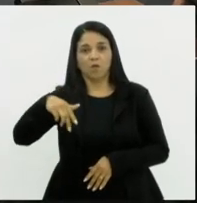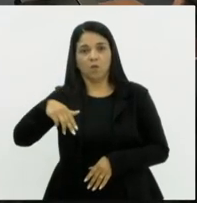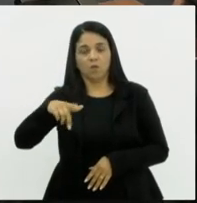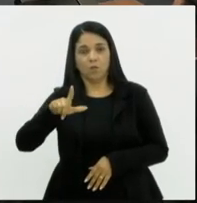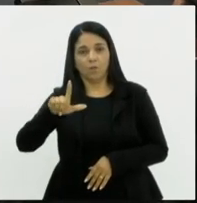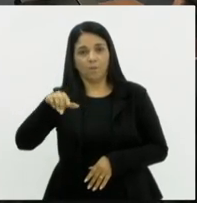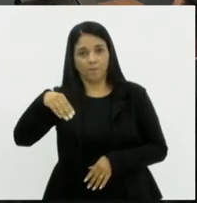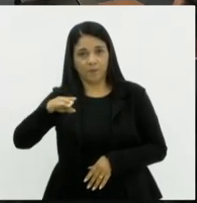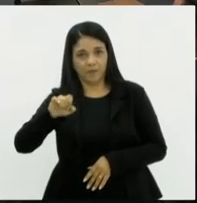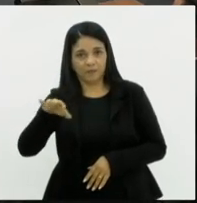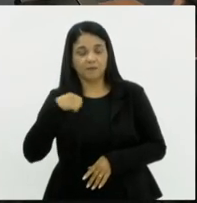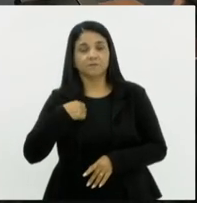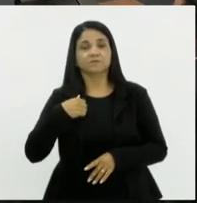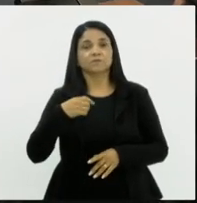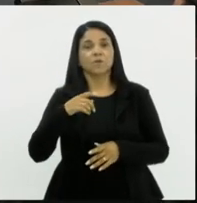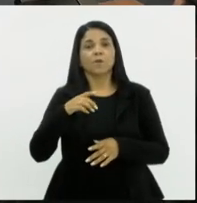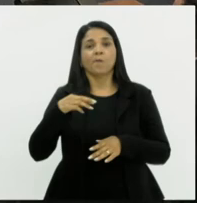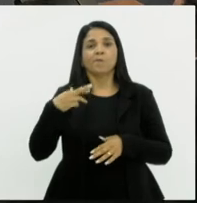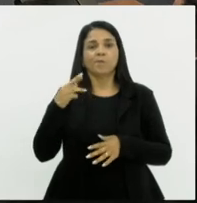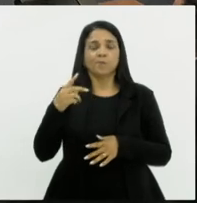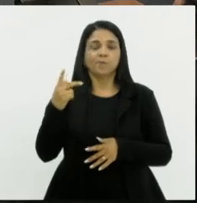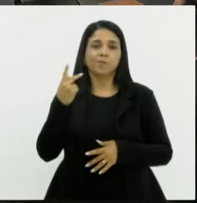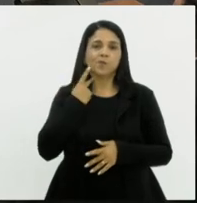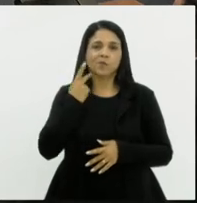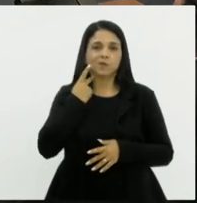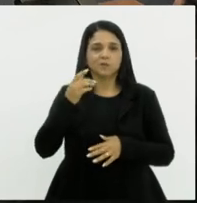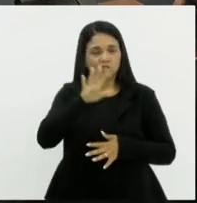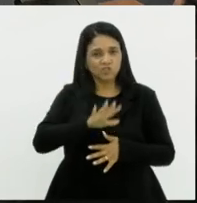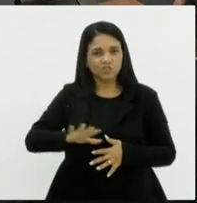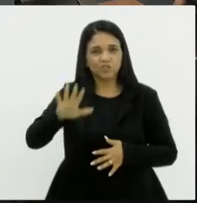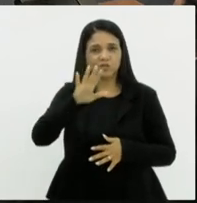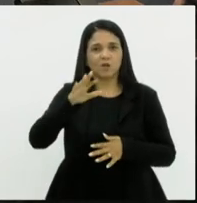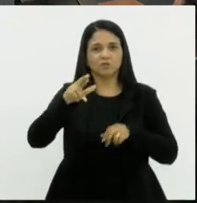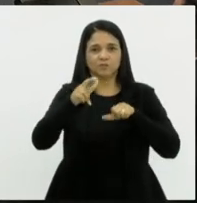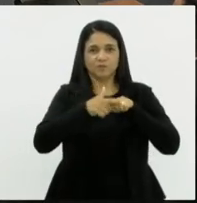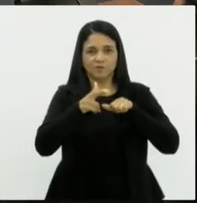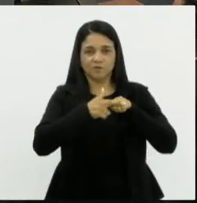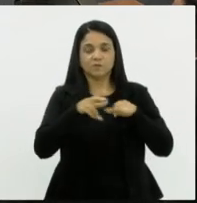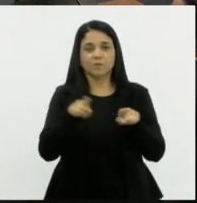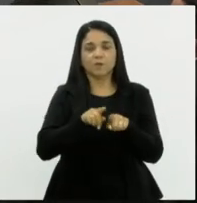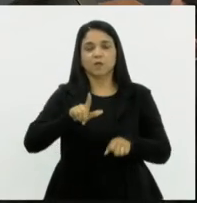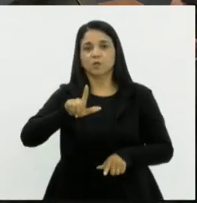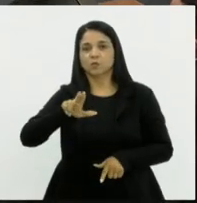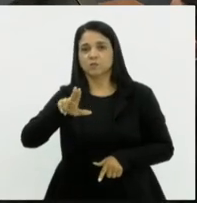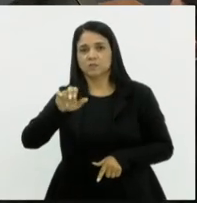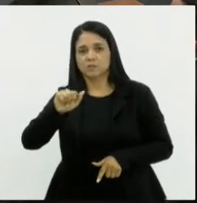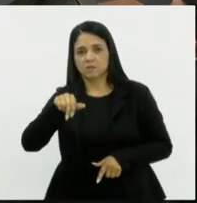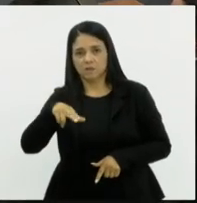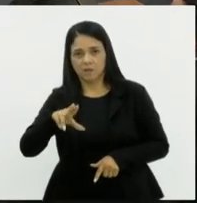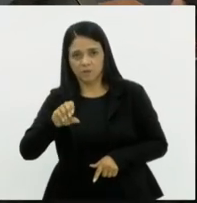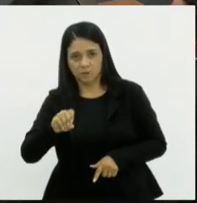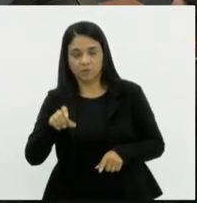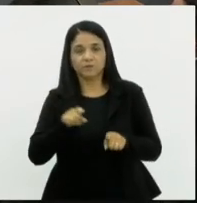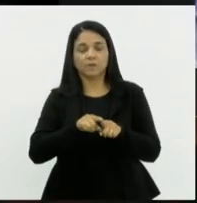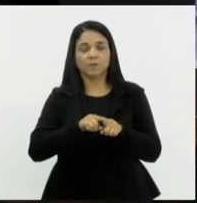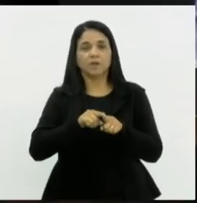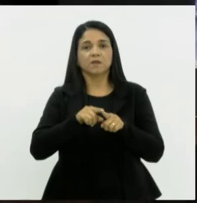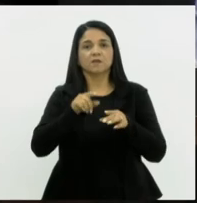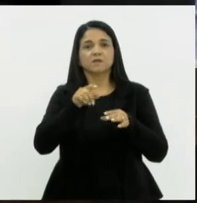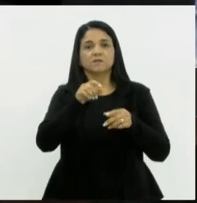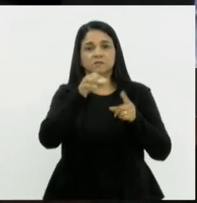Roxo. Quero também agradecer a presença aqui do Luciano Silva Barreto, desembargador do Tribunal